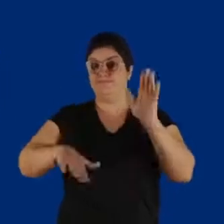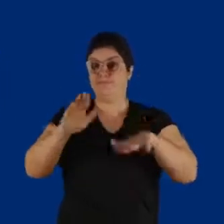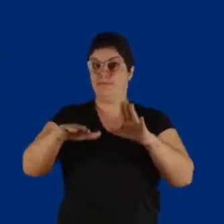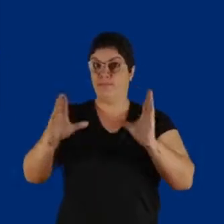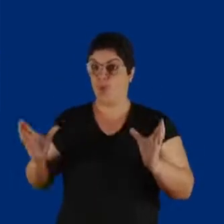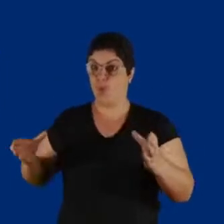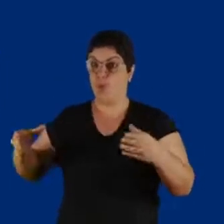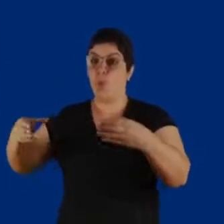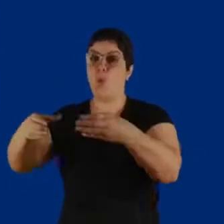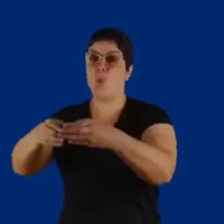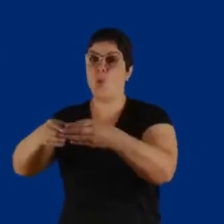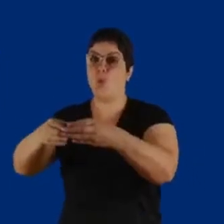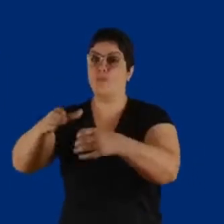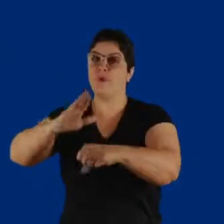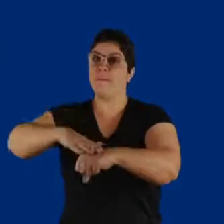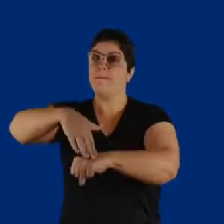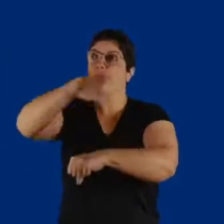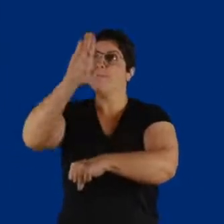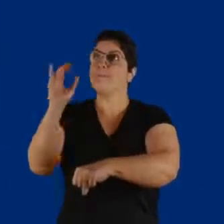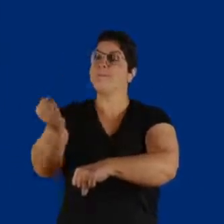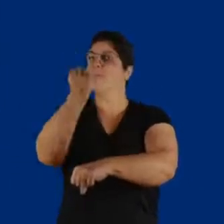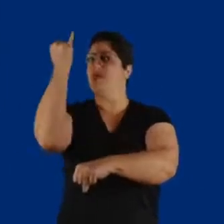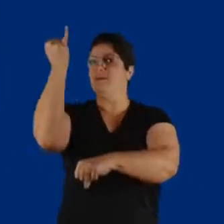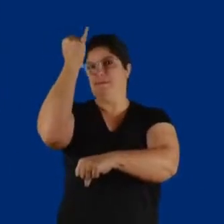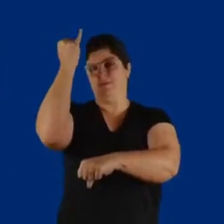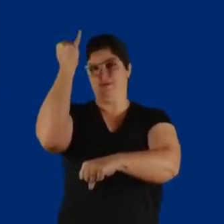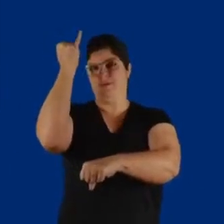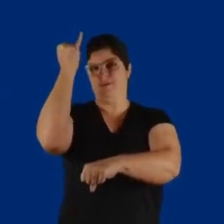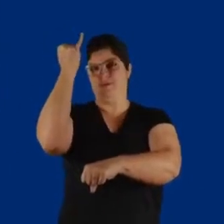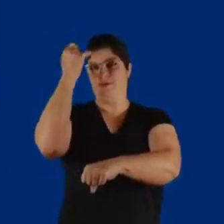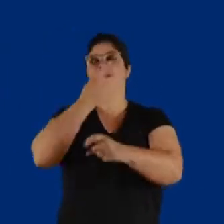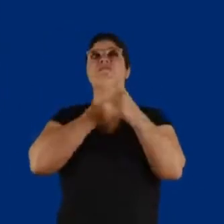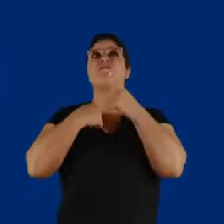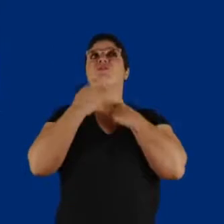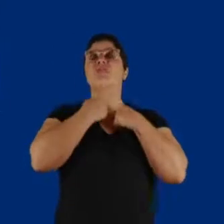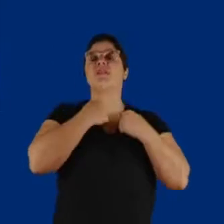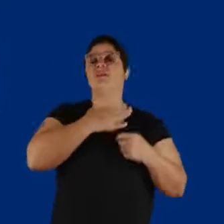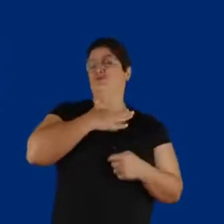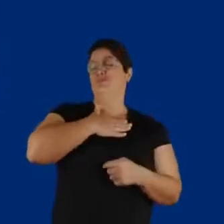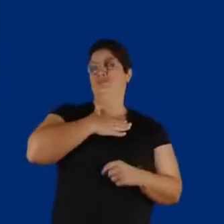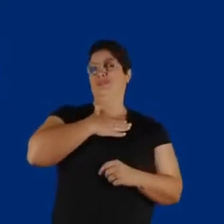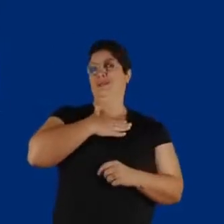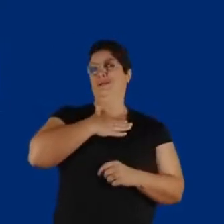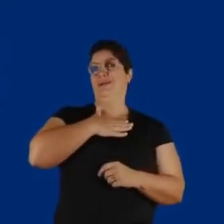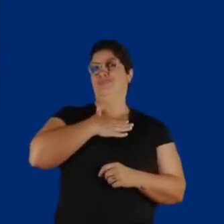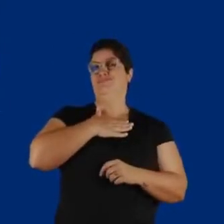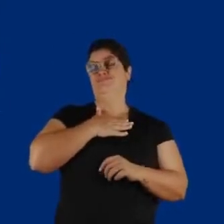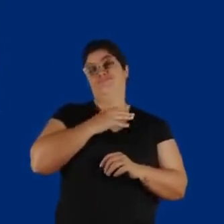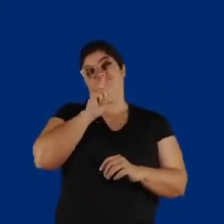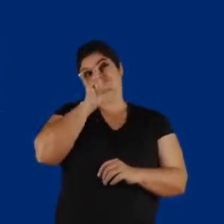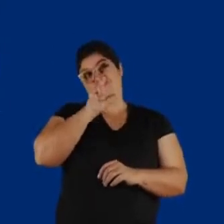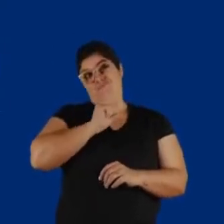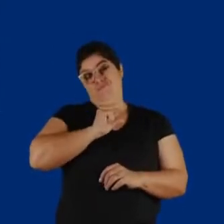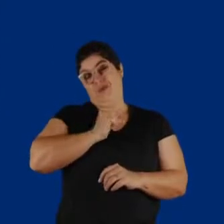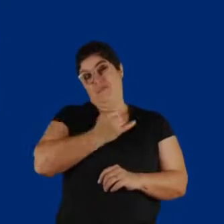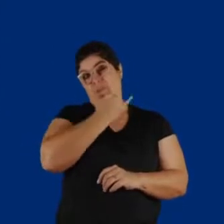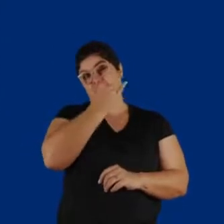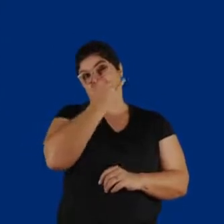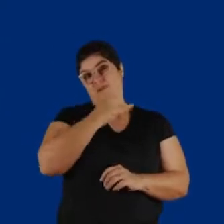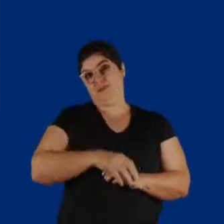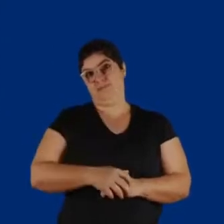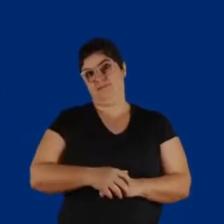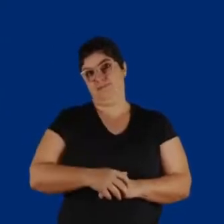que você quer. Isso realmente é uma coisa muito interessante. E o que você deve ensinar às crianças? Então,